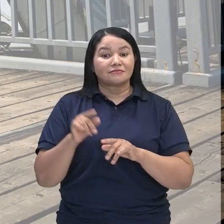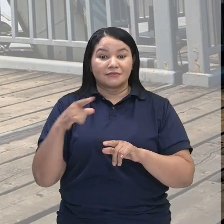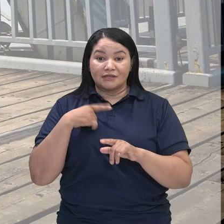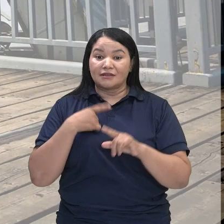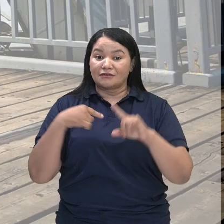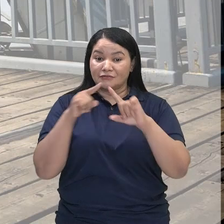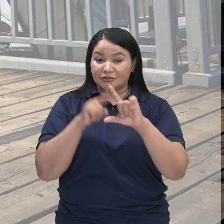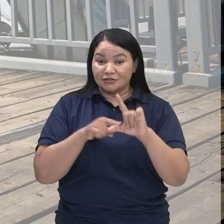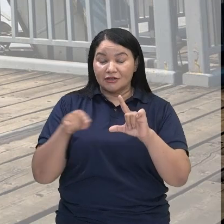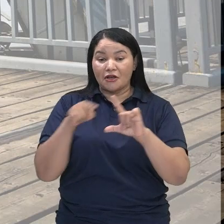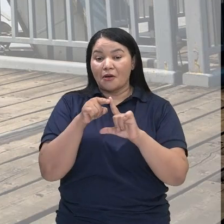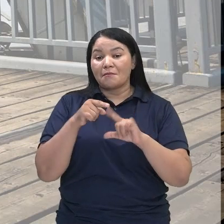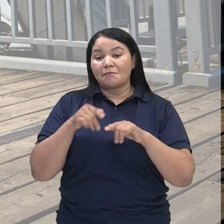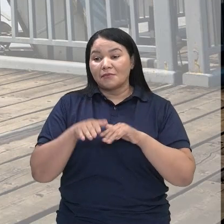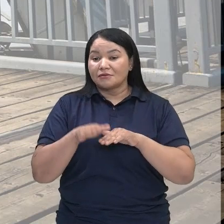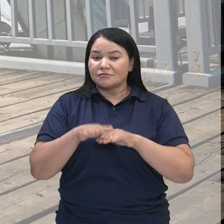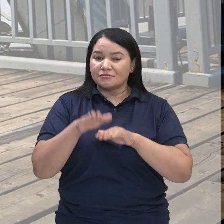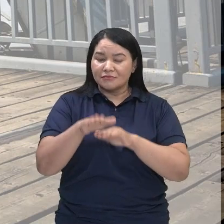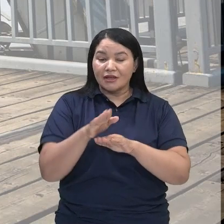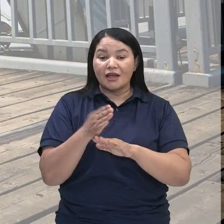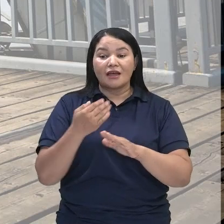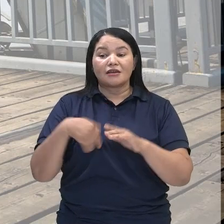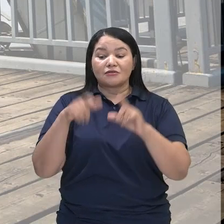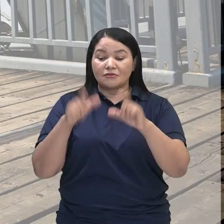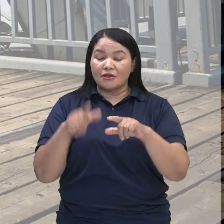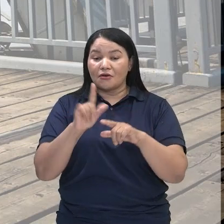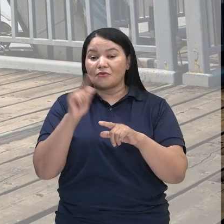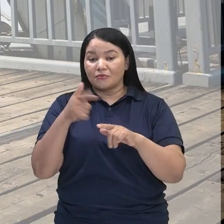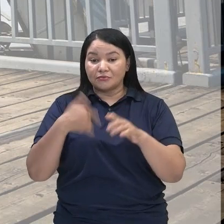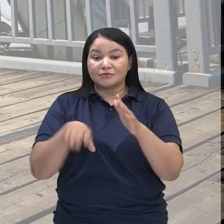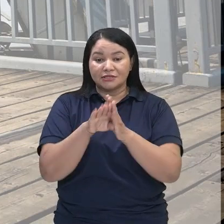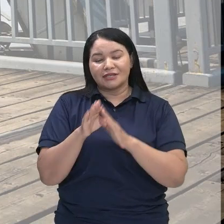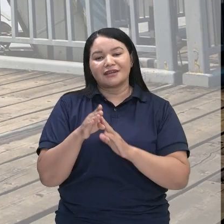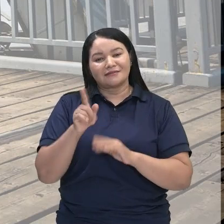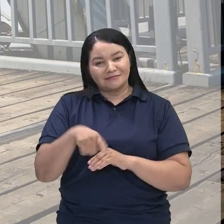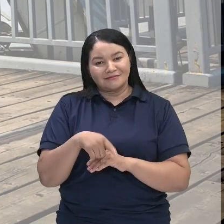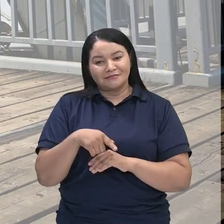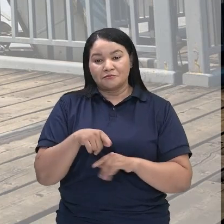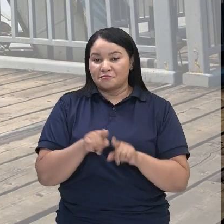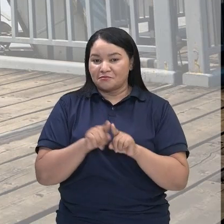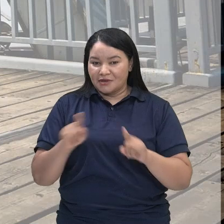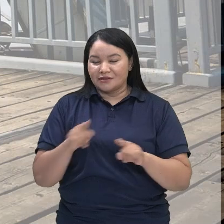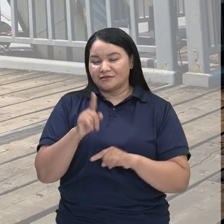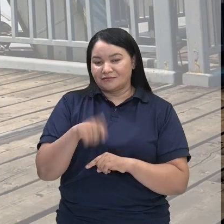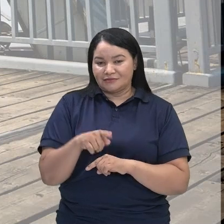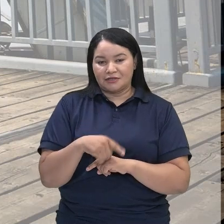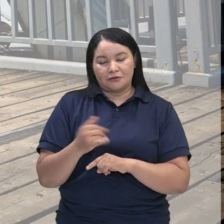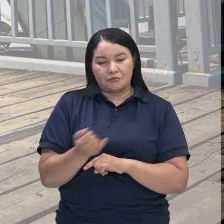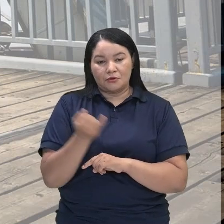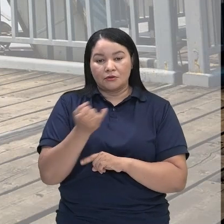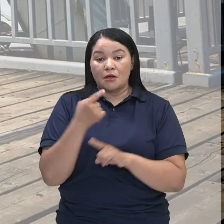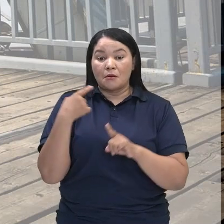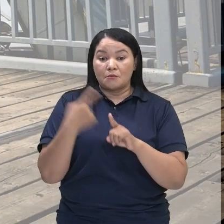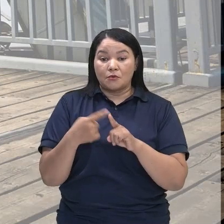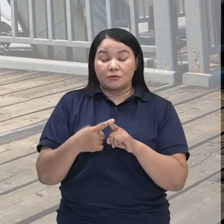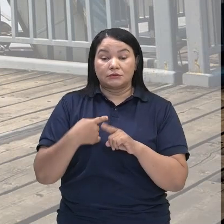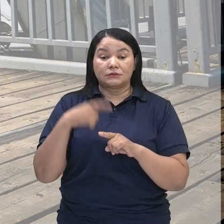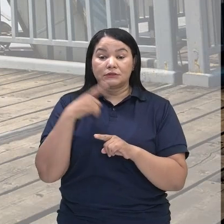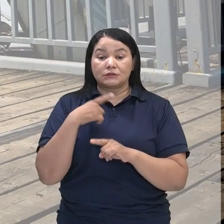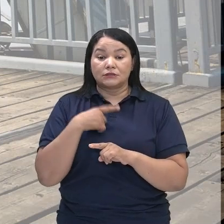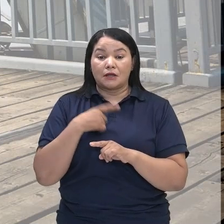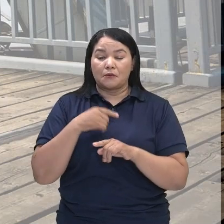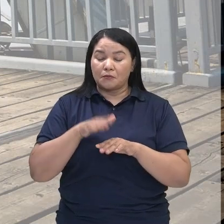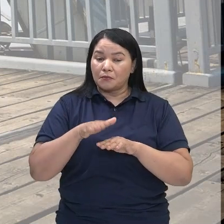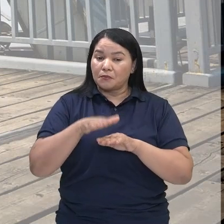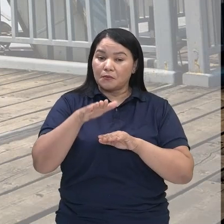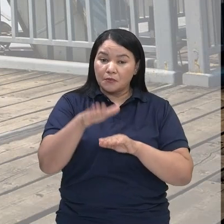nós passamos porque tínhamos o objetivo de chegar a algum lugar, não é mesmo? Mas justamente por isso, por ter ali um fluxo, por